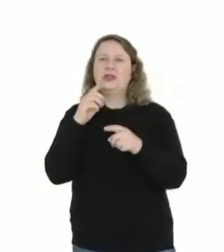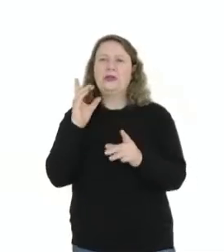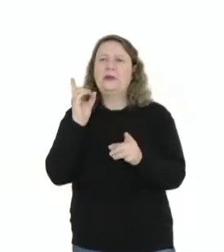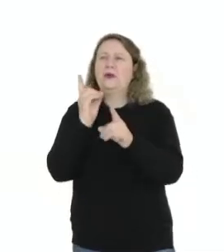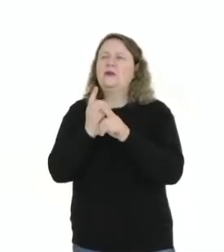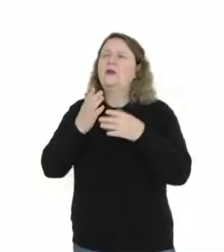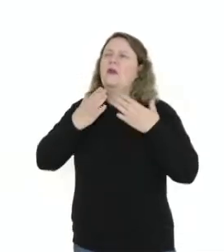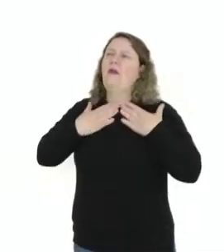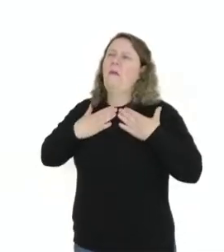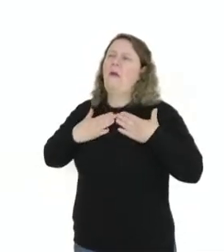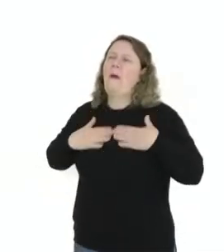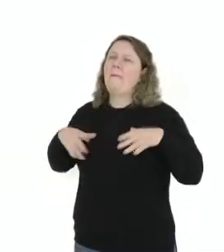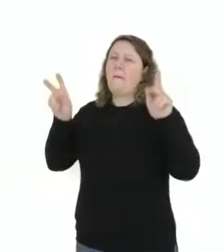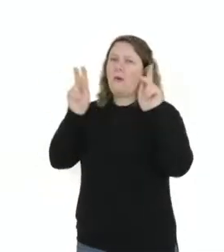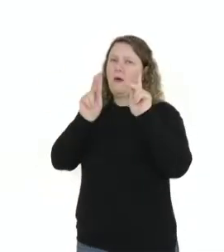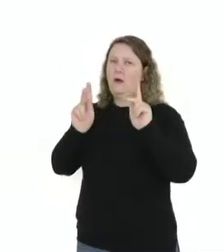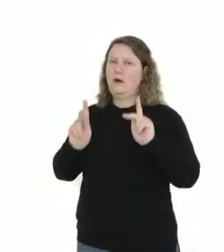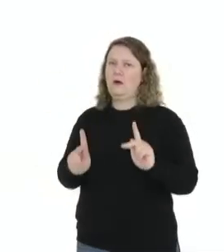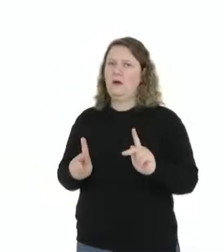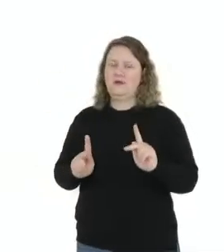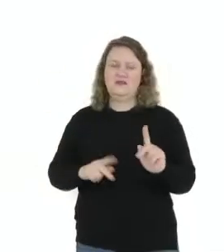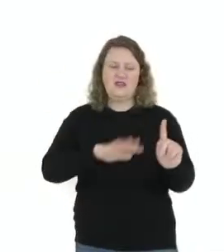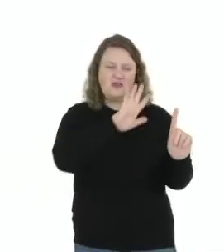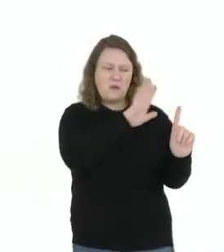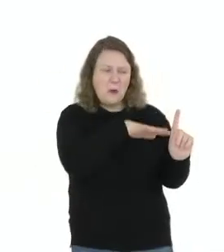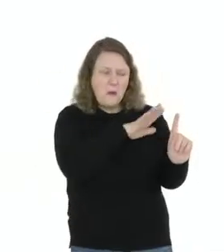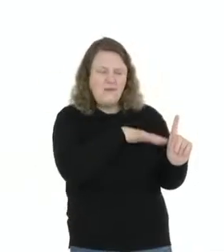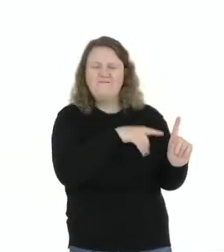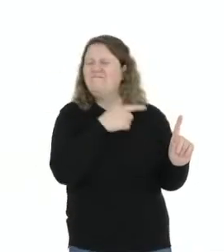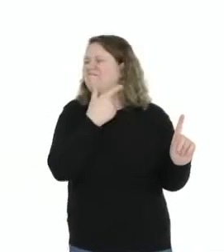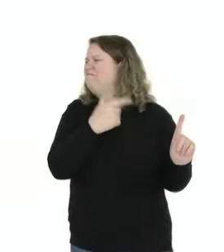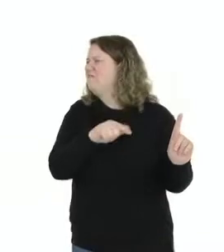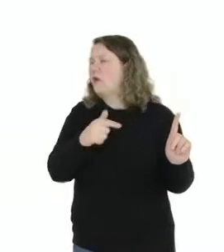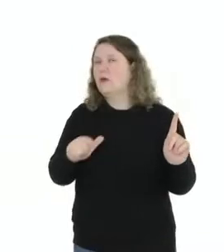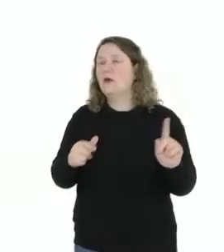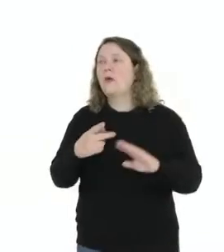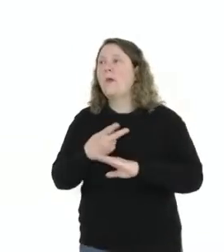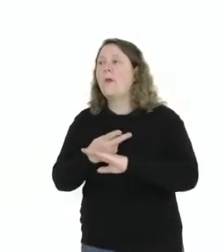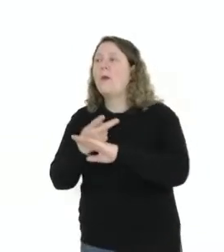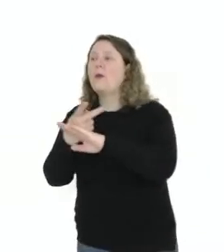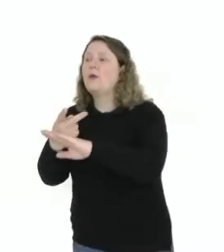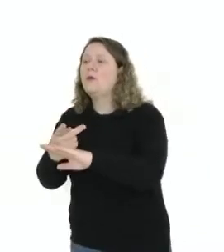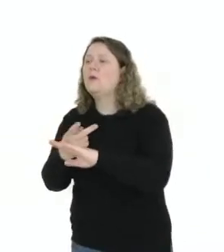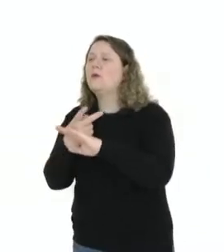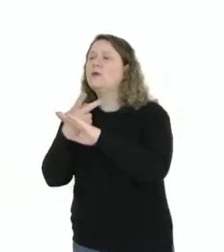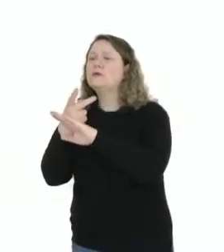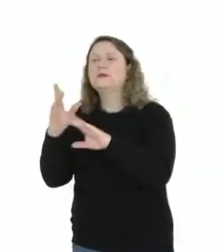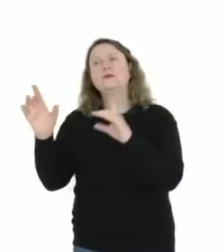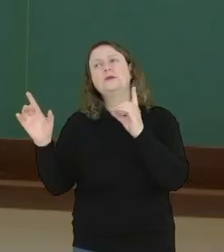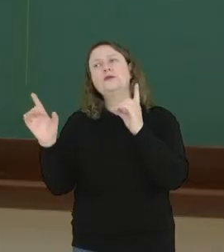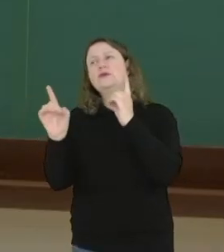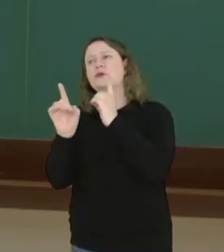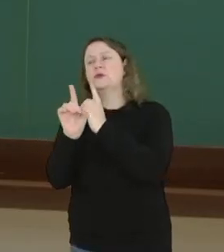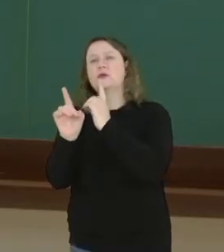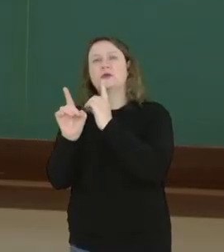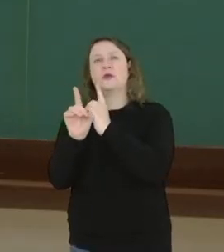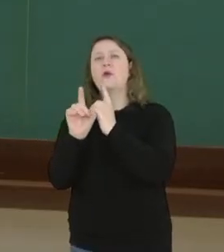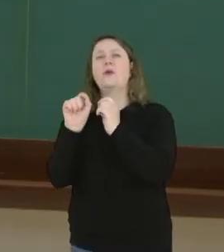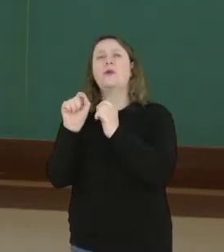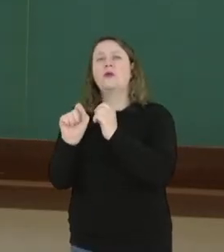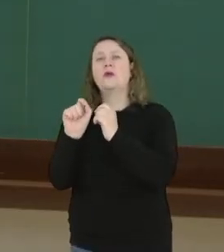religião oficial romana, com o panteão, e buscam, né, confortar, né, suas aflições que em outras religiões. E assim o